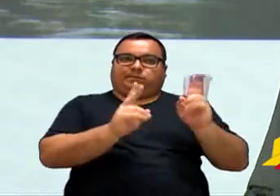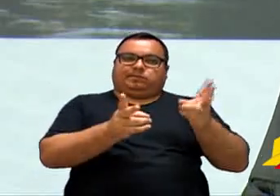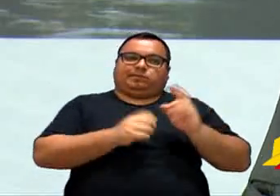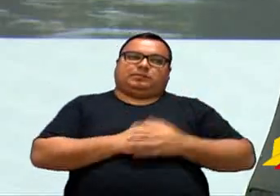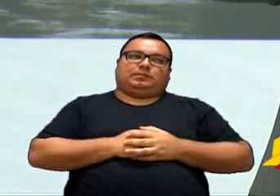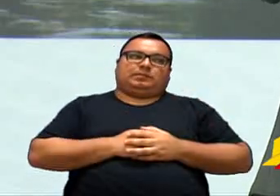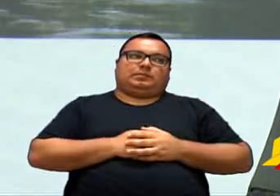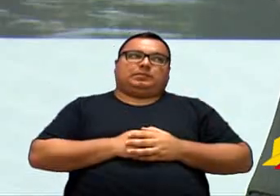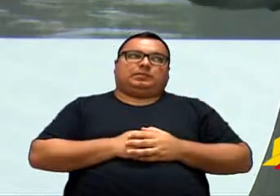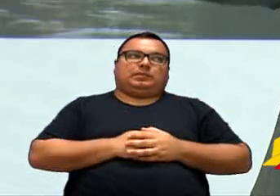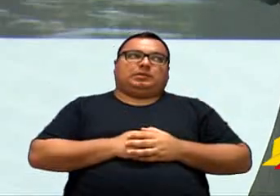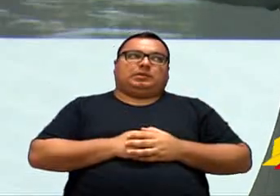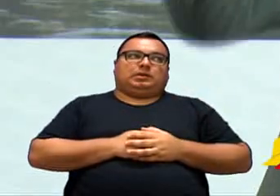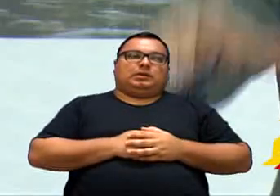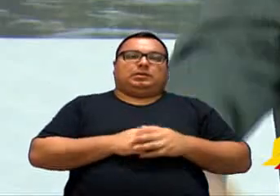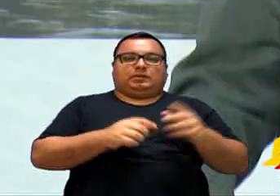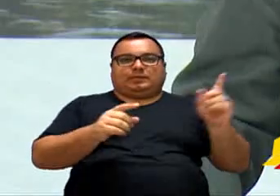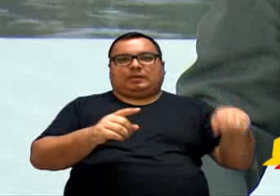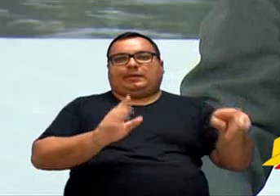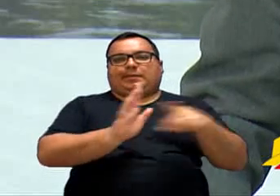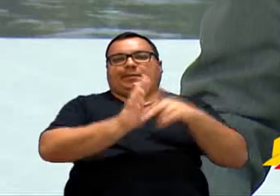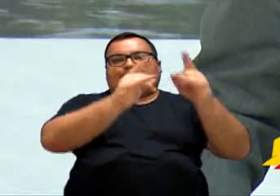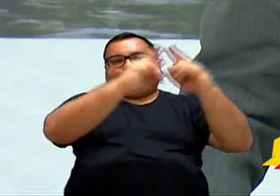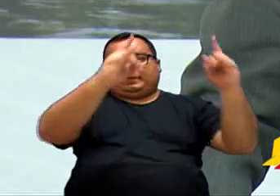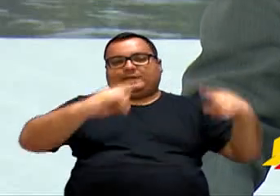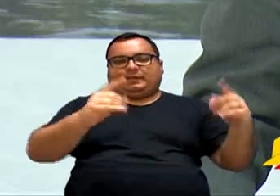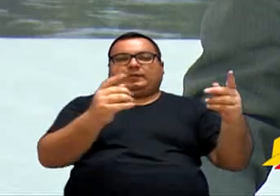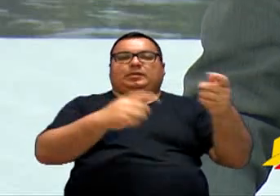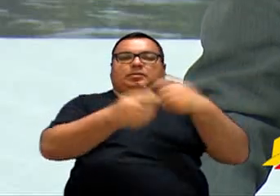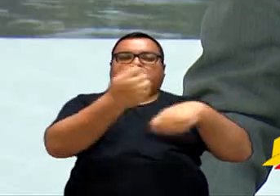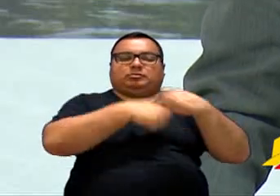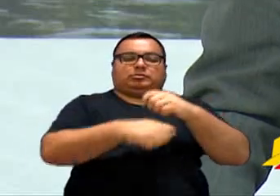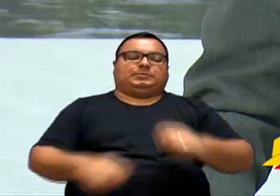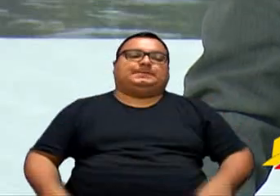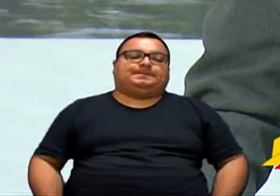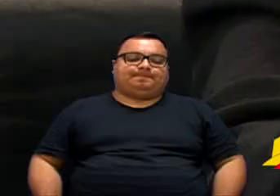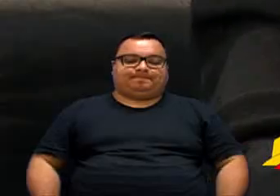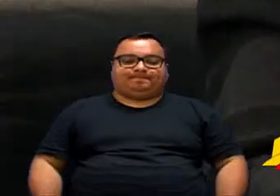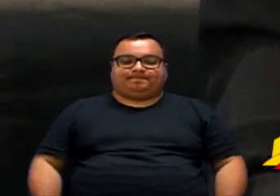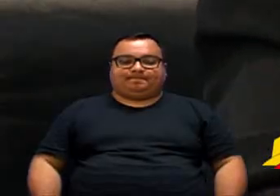momento, passa a ser utilização para a Feira da Barganha. Vereador Iara.